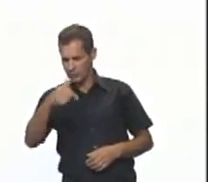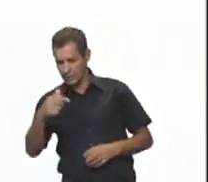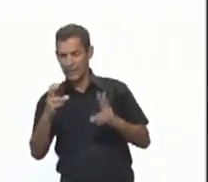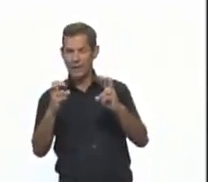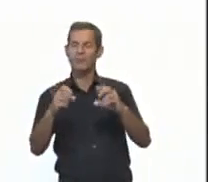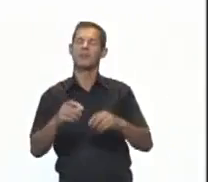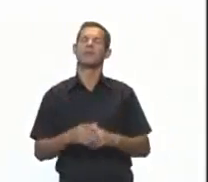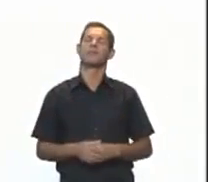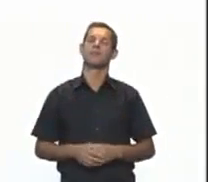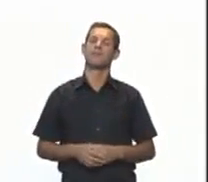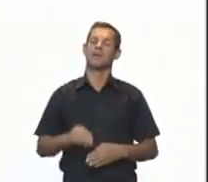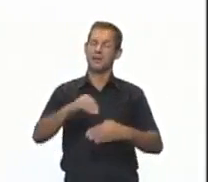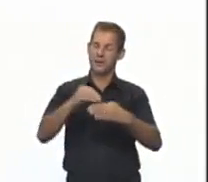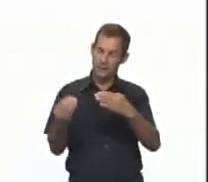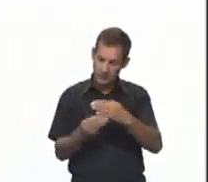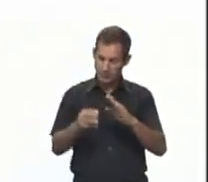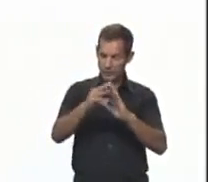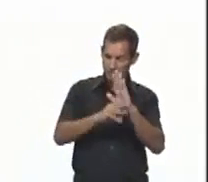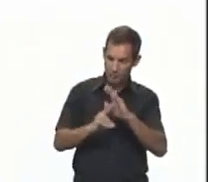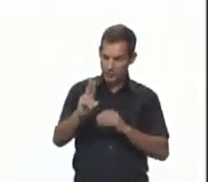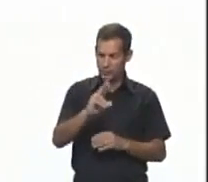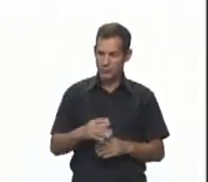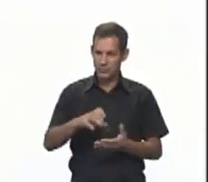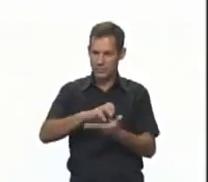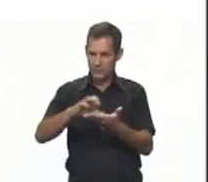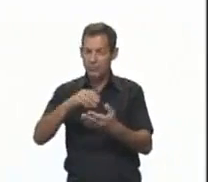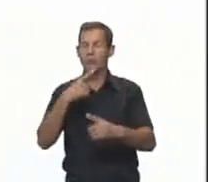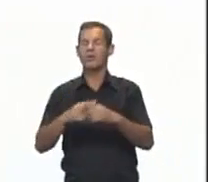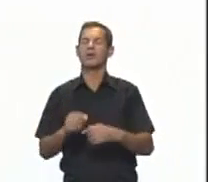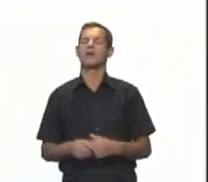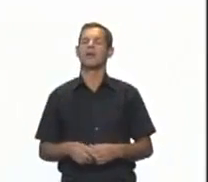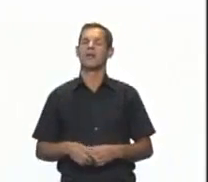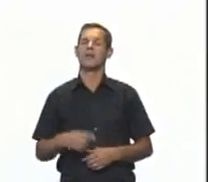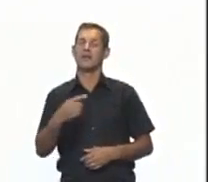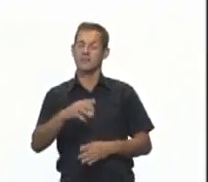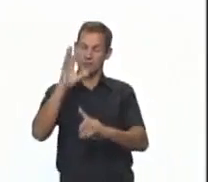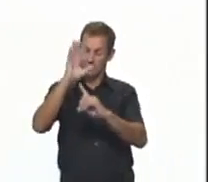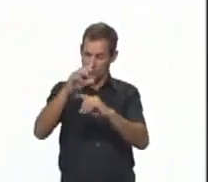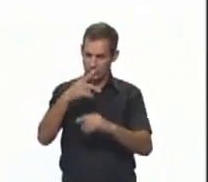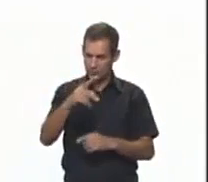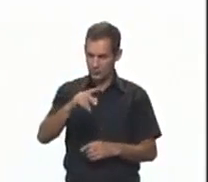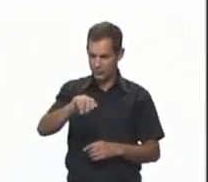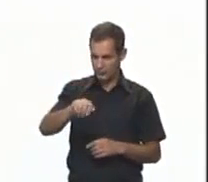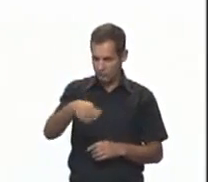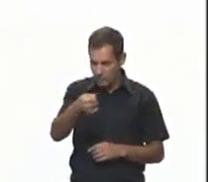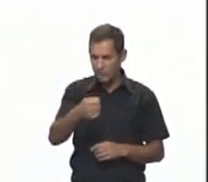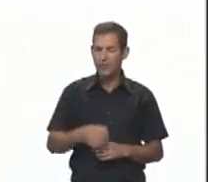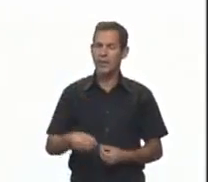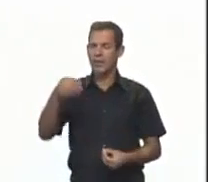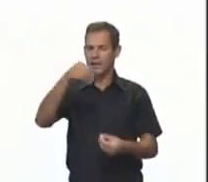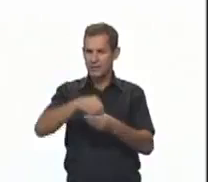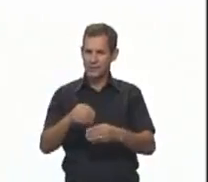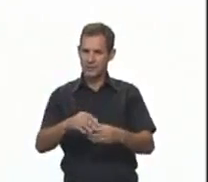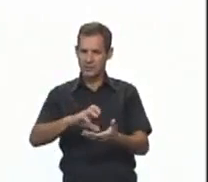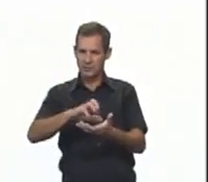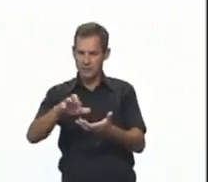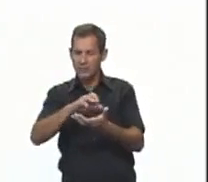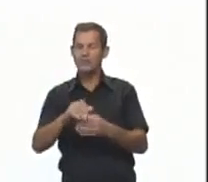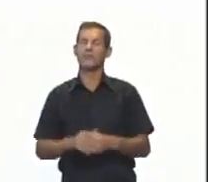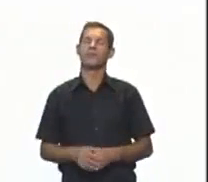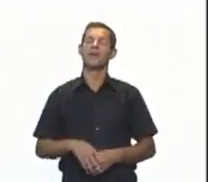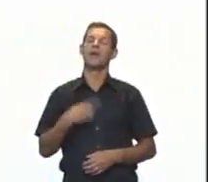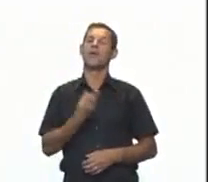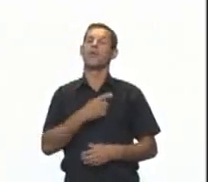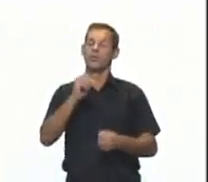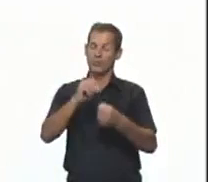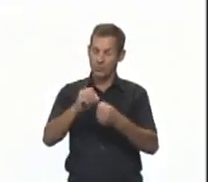parênteses e aplica o método utilizando a fórmula. Por quê? Porque esse menos vai influenciar nos seus sinais dentro da fórmula. E